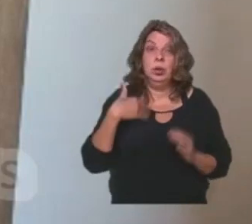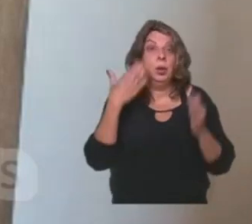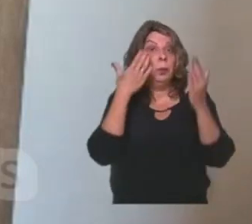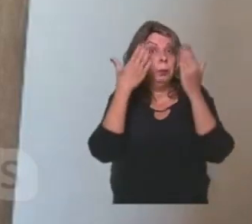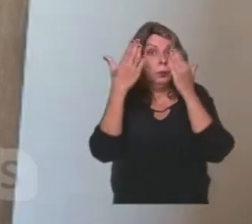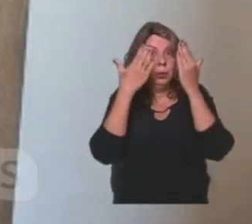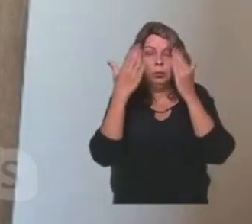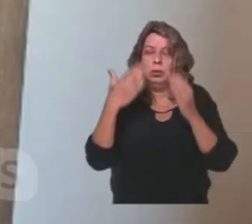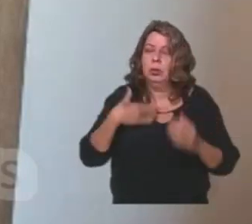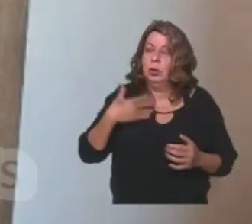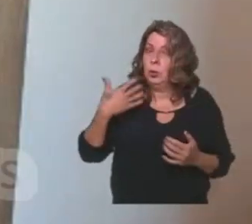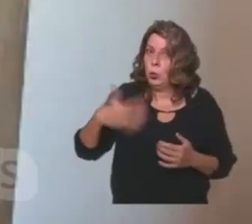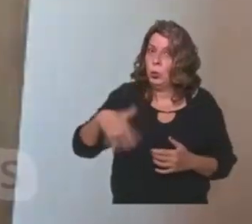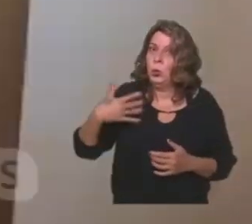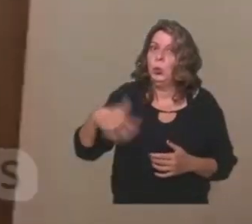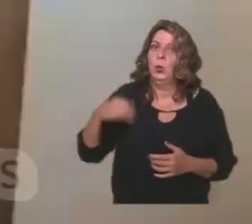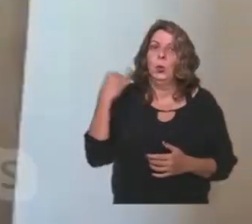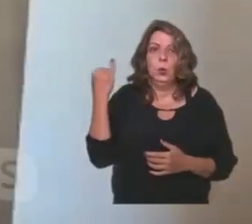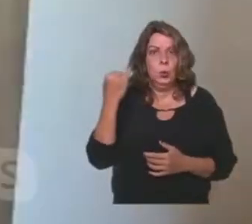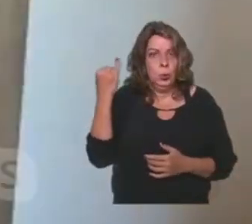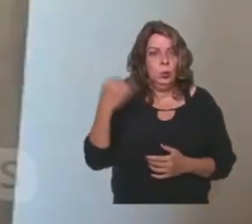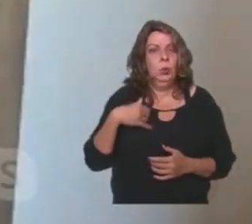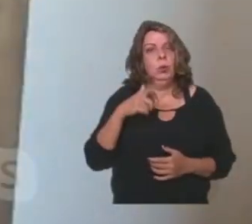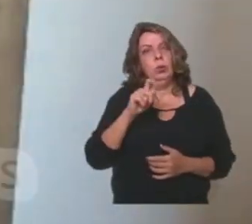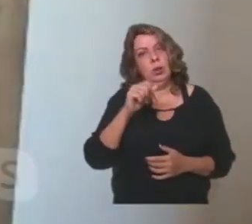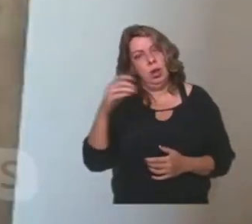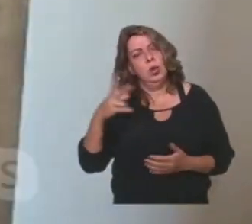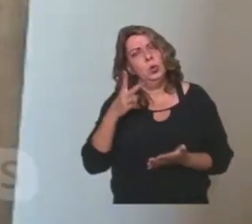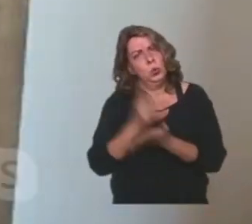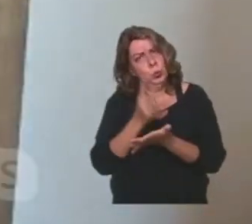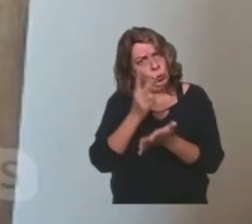psicologia é fundamental. E o GAC continua prestando esse